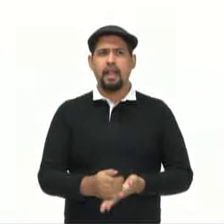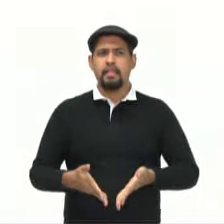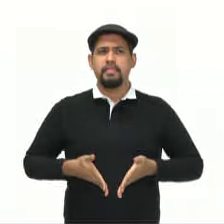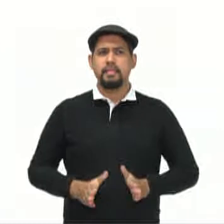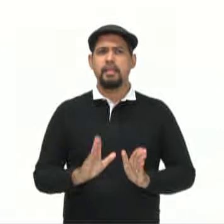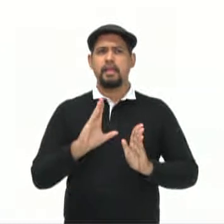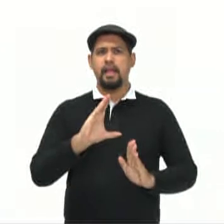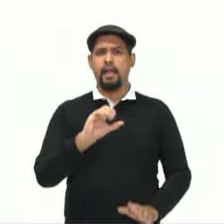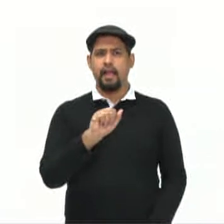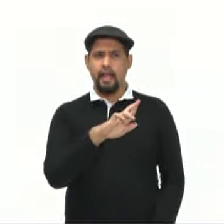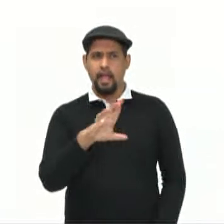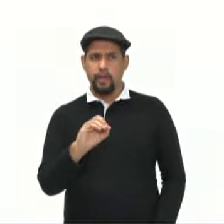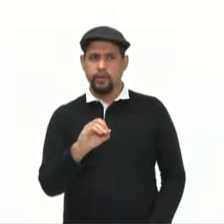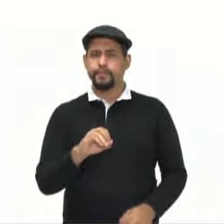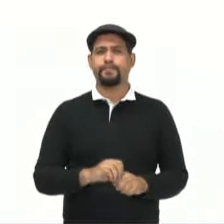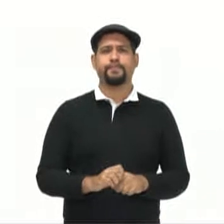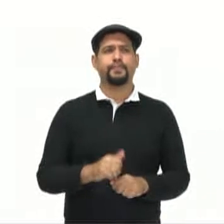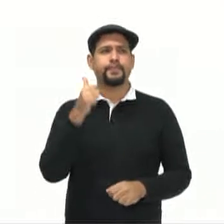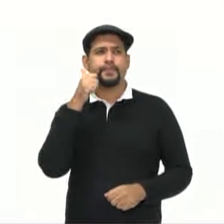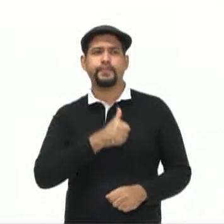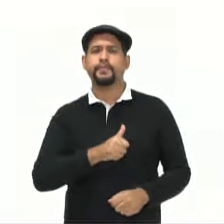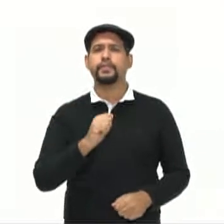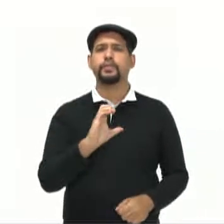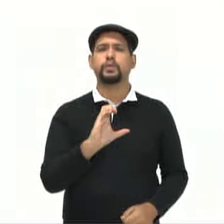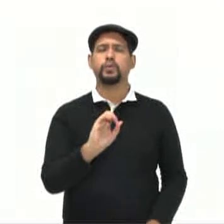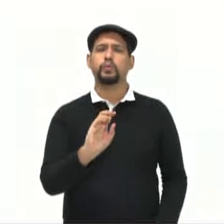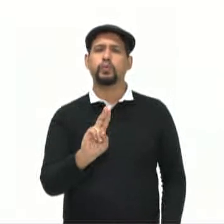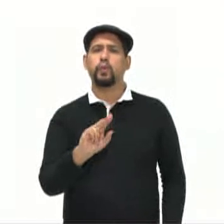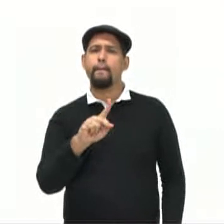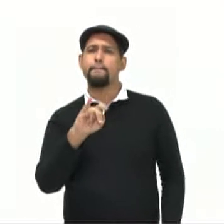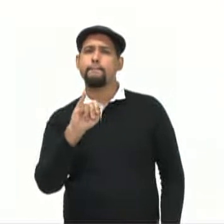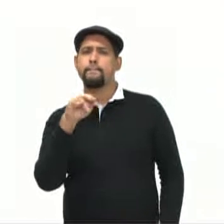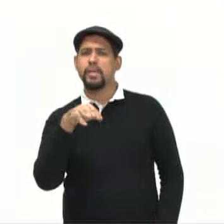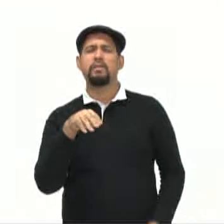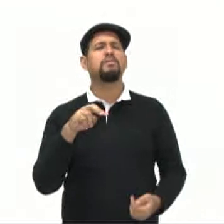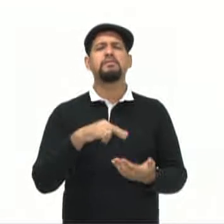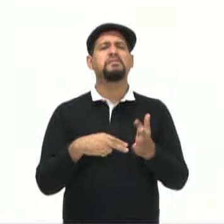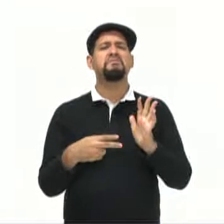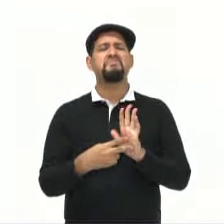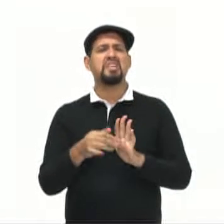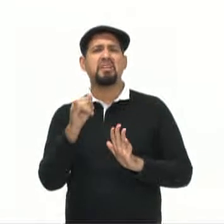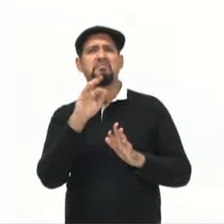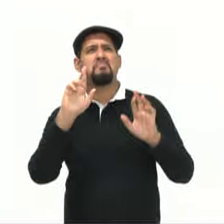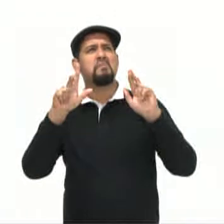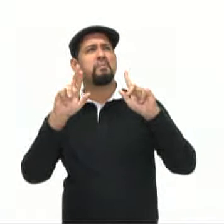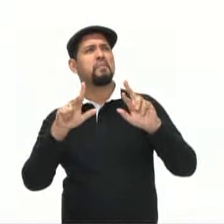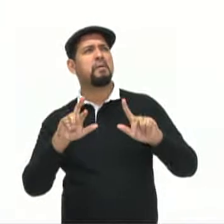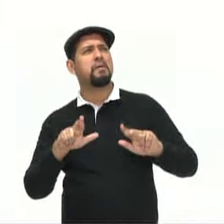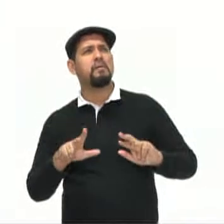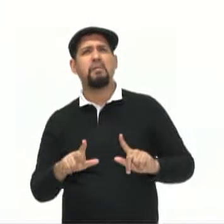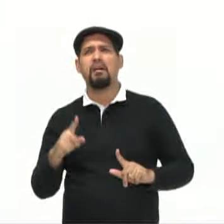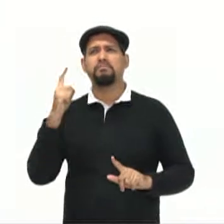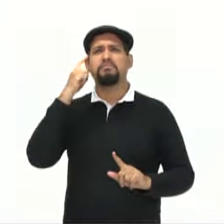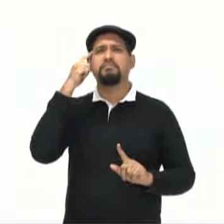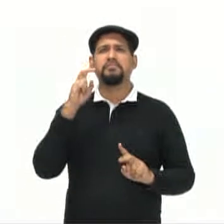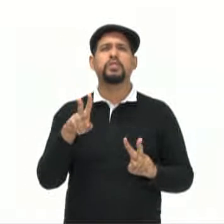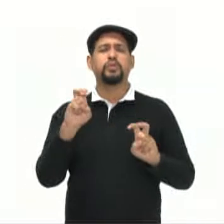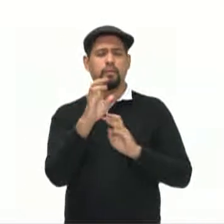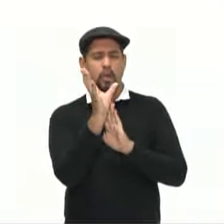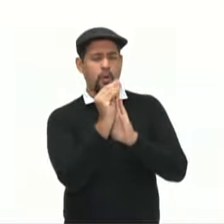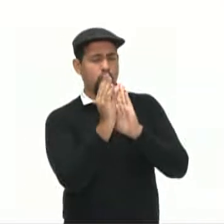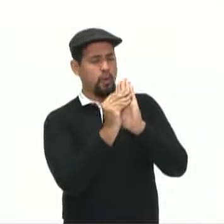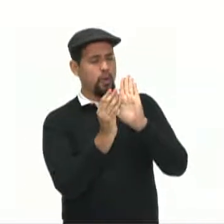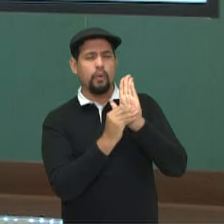Fêmea de Cupim, quais são as hipóteses, as possibilidades que podemos levantar a respeito do conteúdo